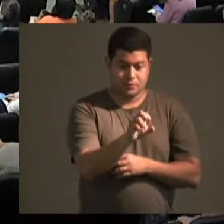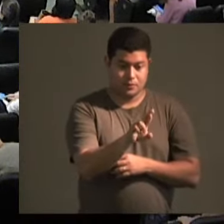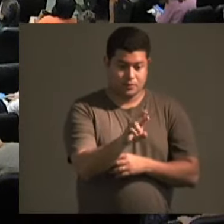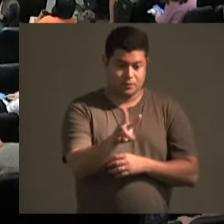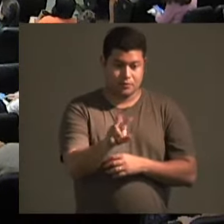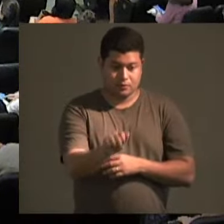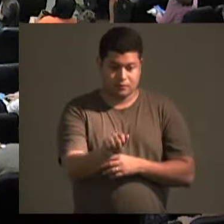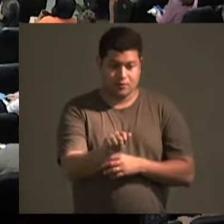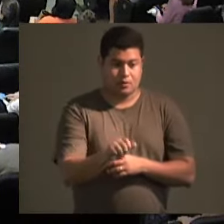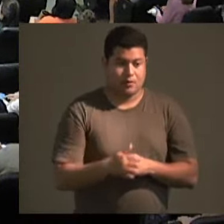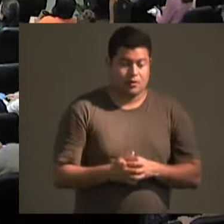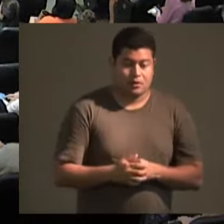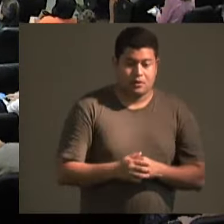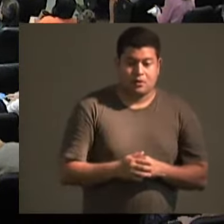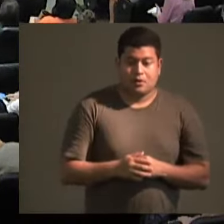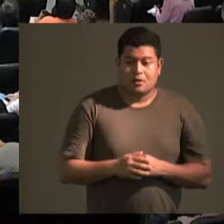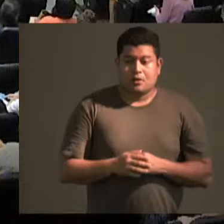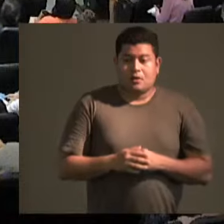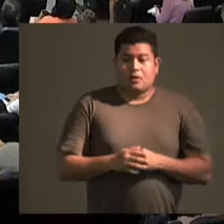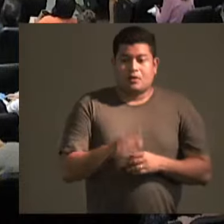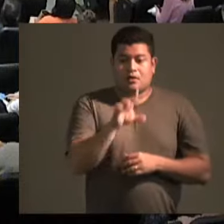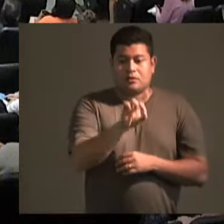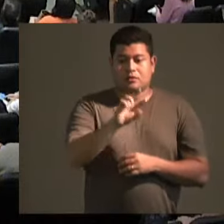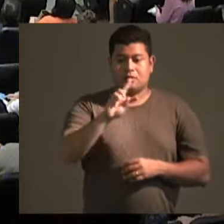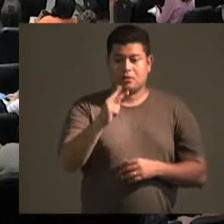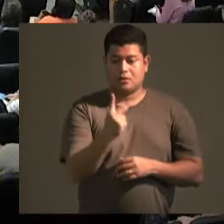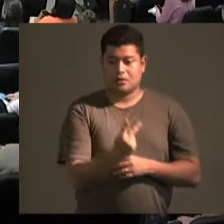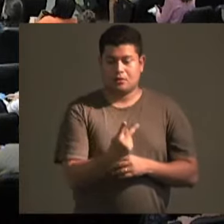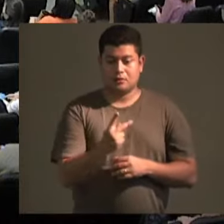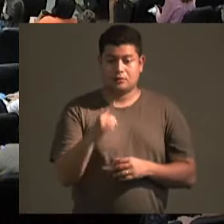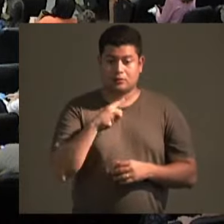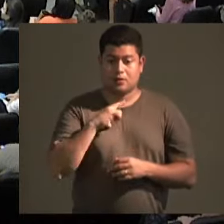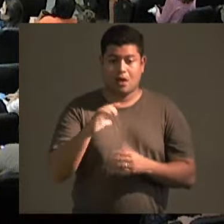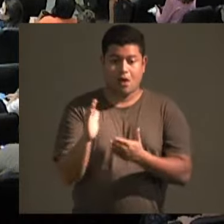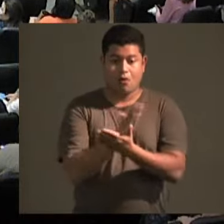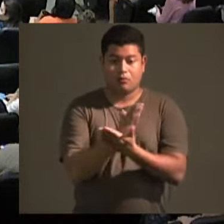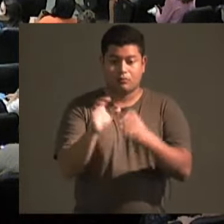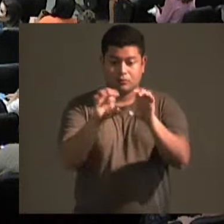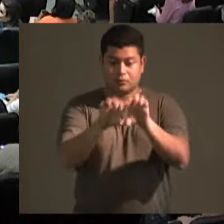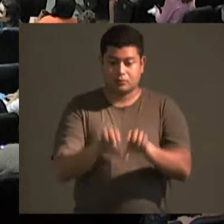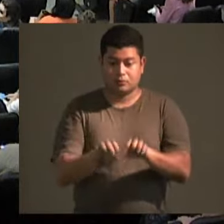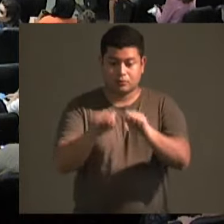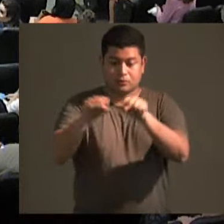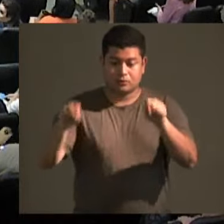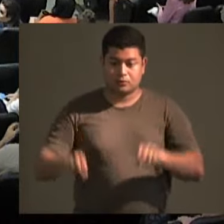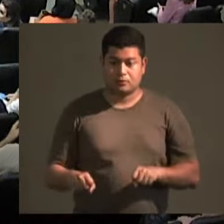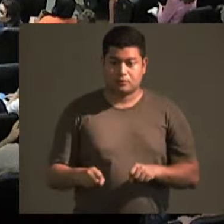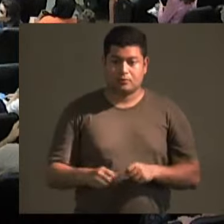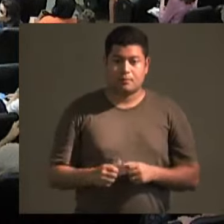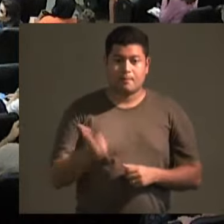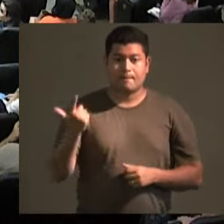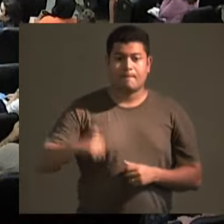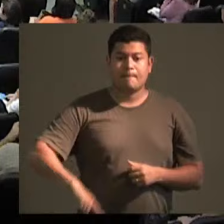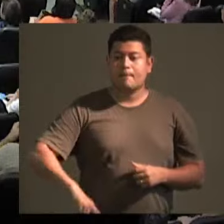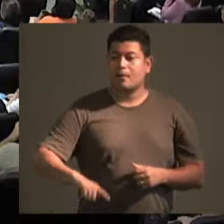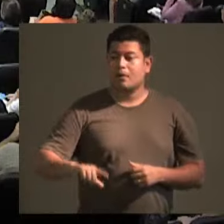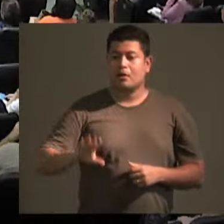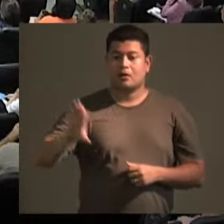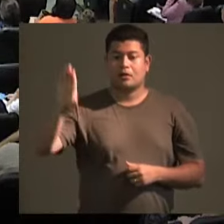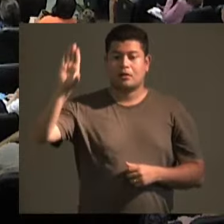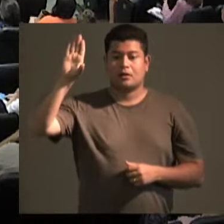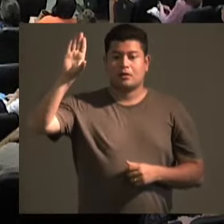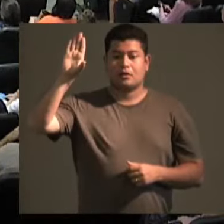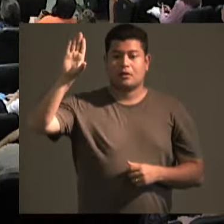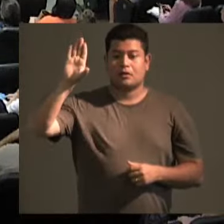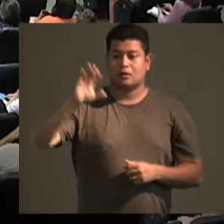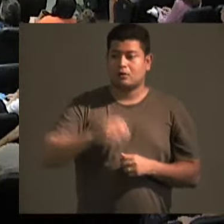alguns painéis e que terão essas informações e aí a gente vai aprimorando. Mais alguém? Eu só Camille. Eu queria